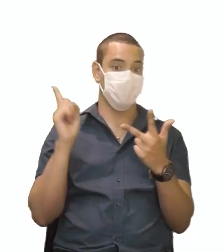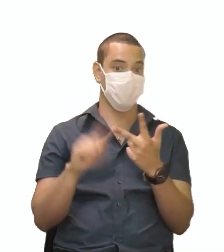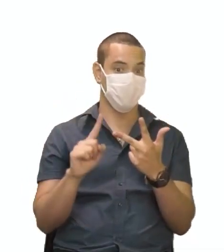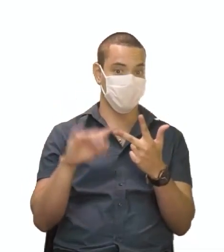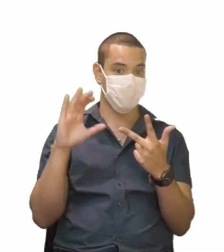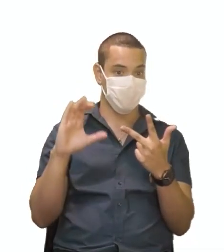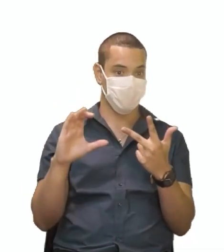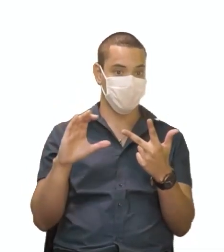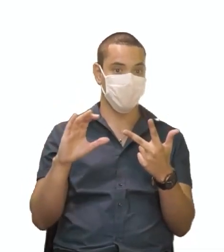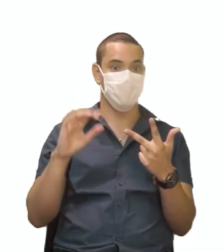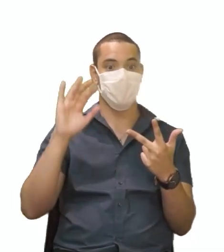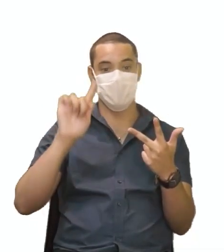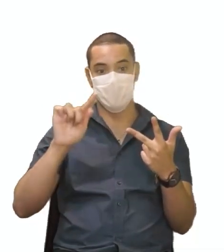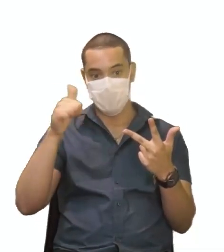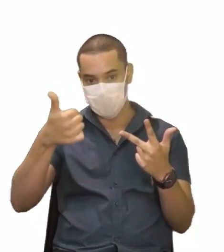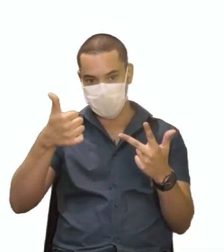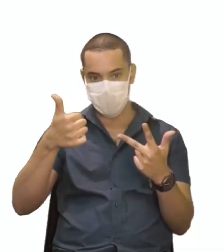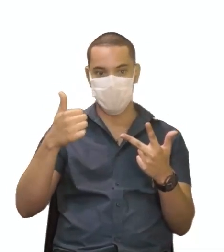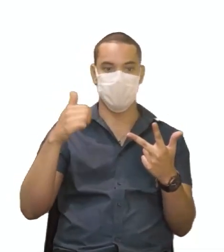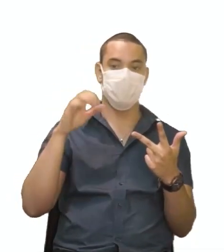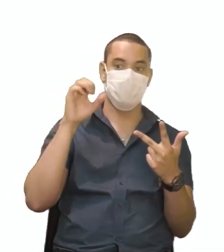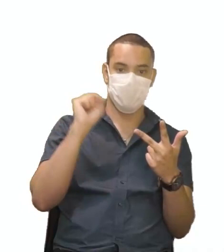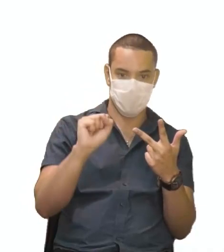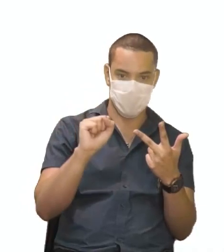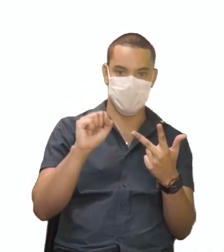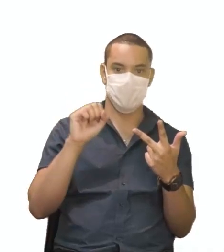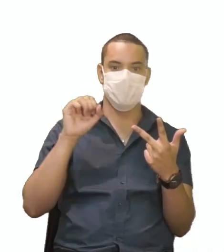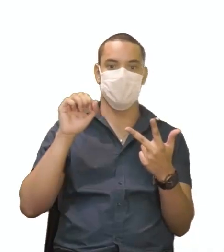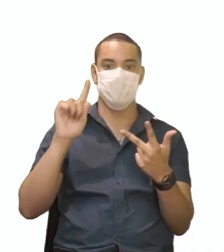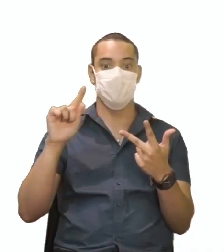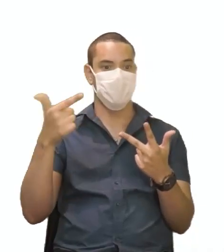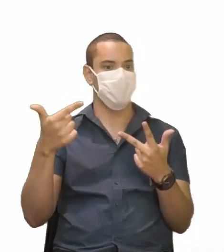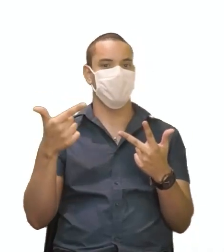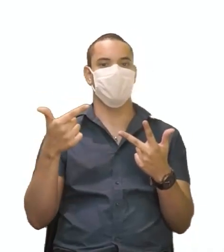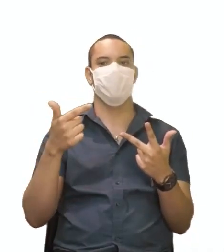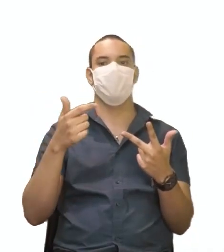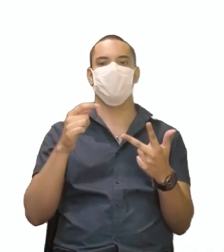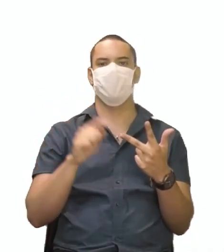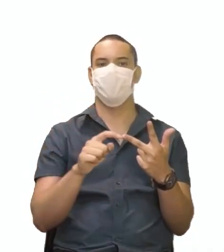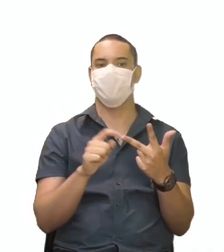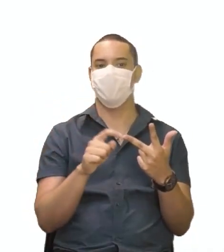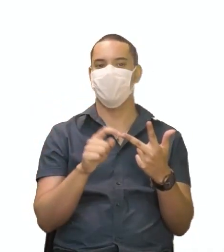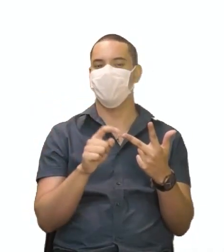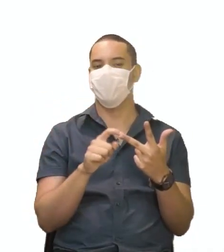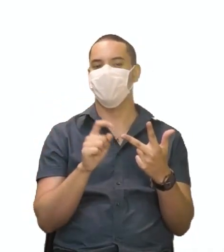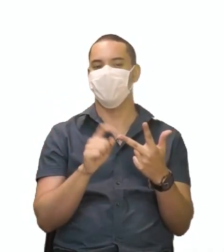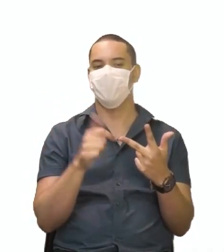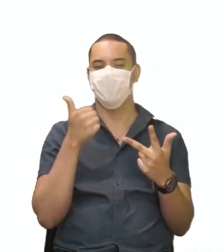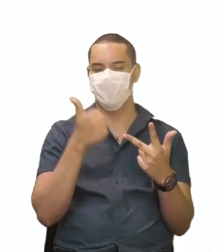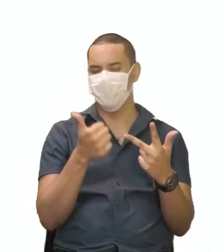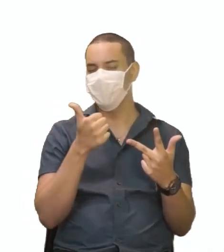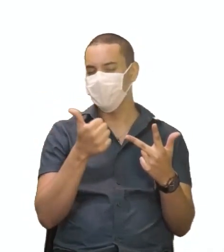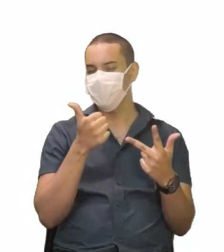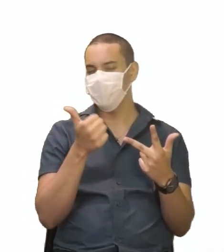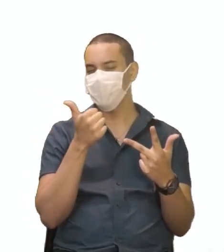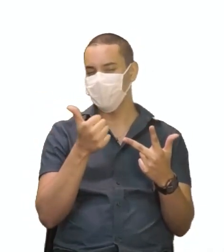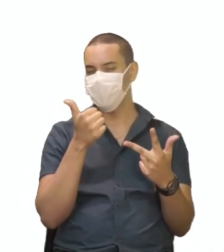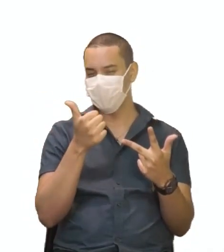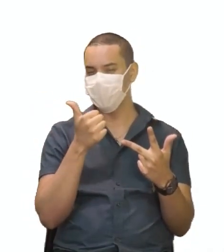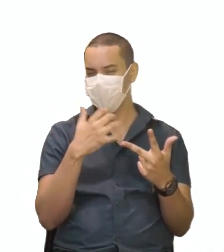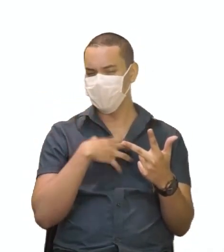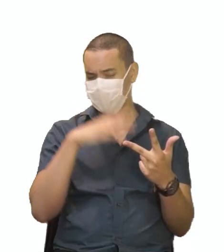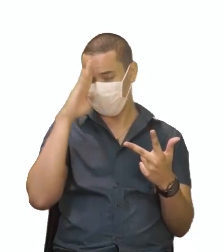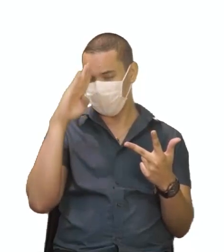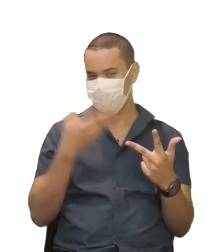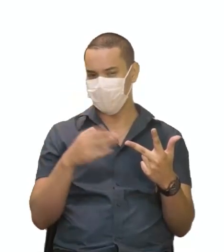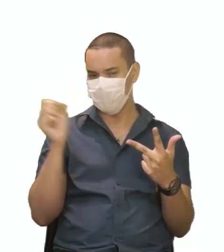tudo. C, fase G1, fase S, fase G2. Professora, eu acho que é alguma coisa nesse sentido.